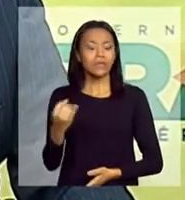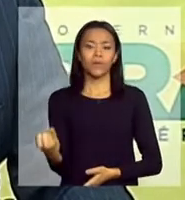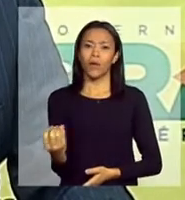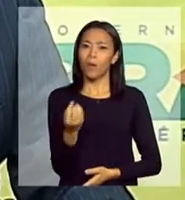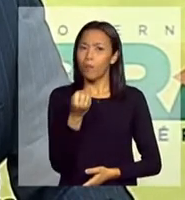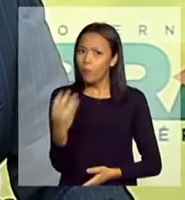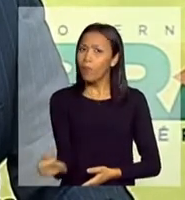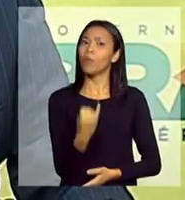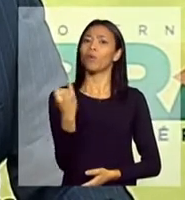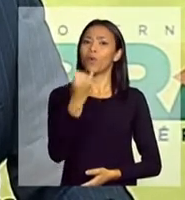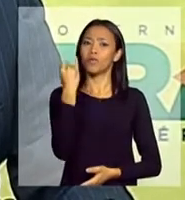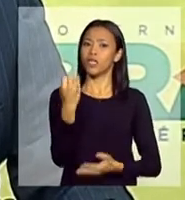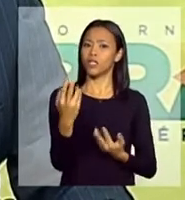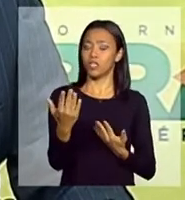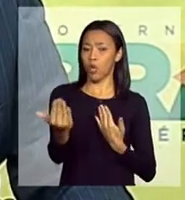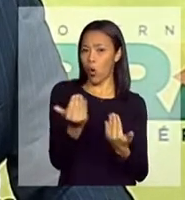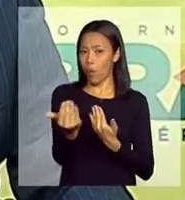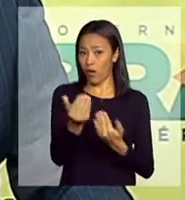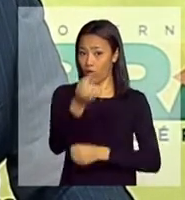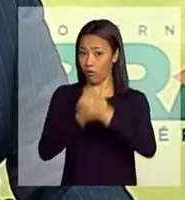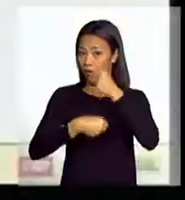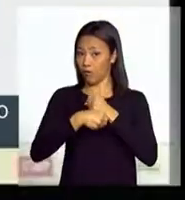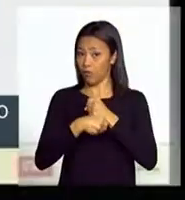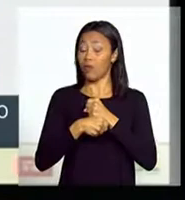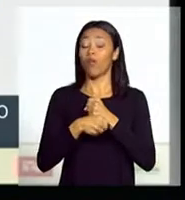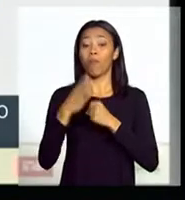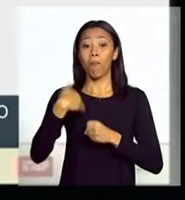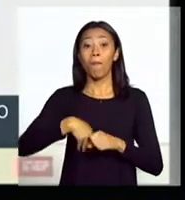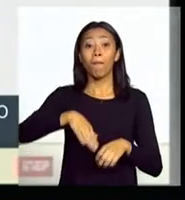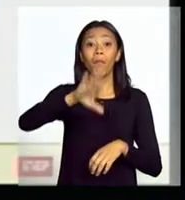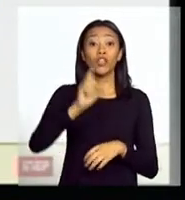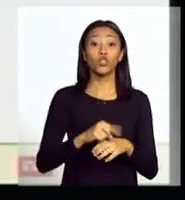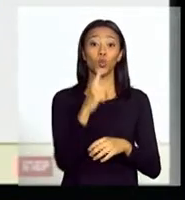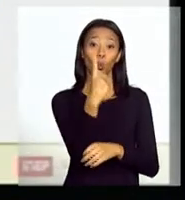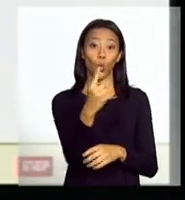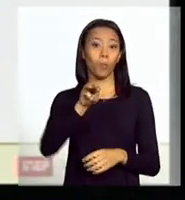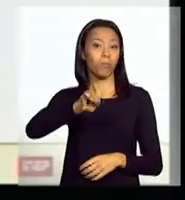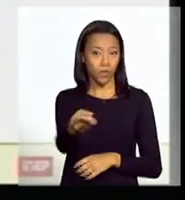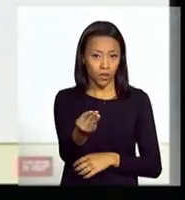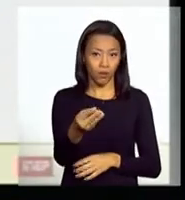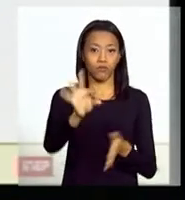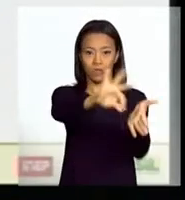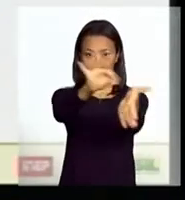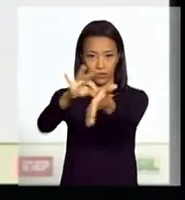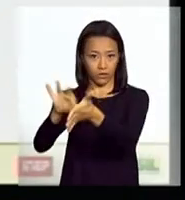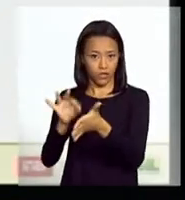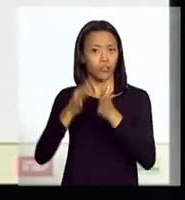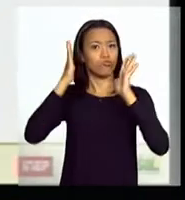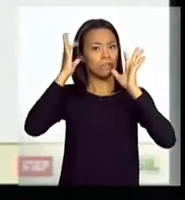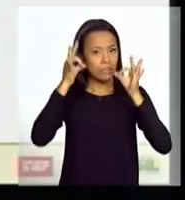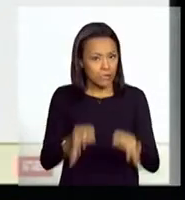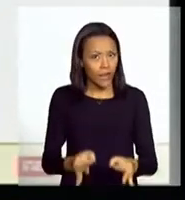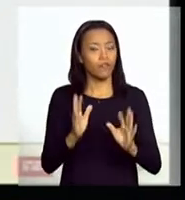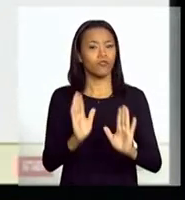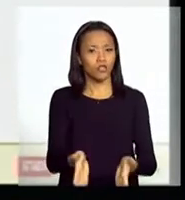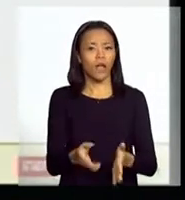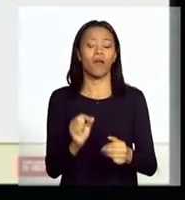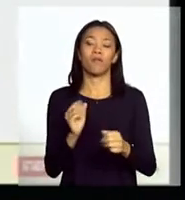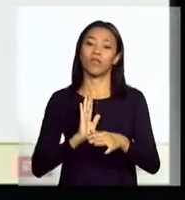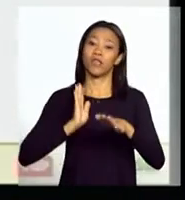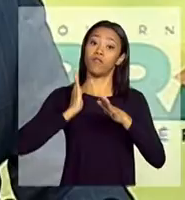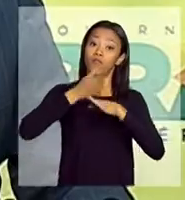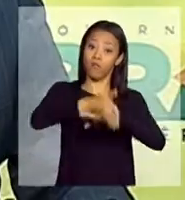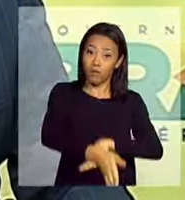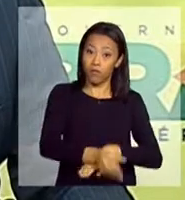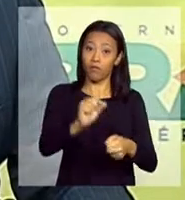em relação ao ano passado que nós aumentamos em mais de 1 milhão de inscritos confirmados para fazer o